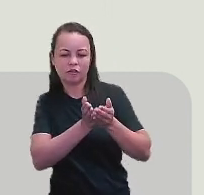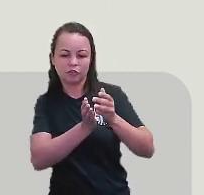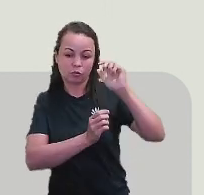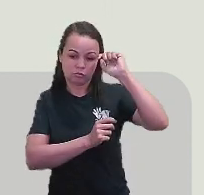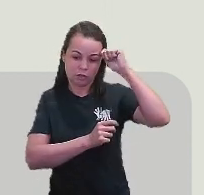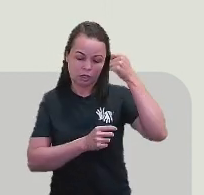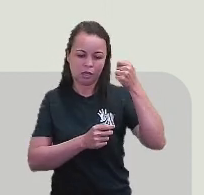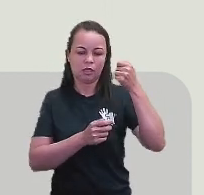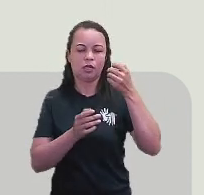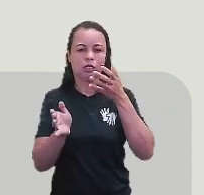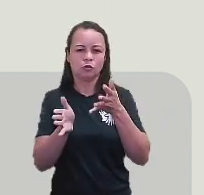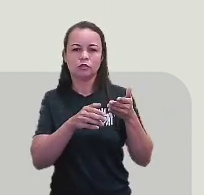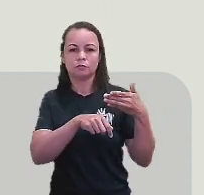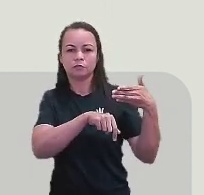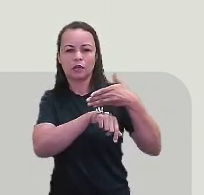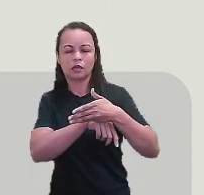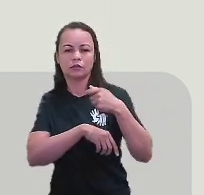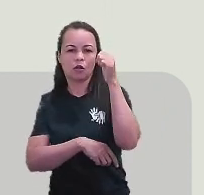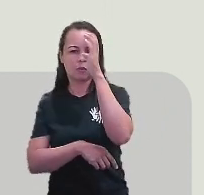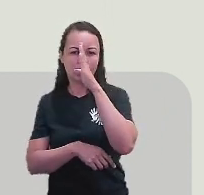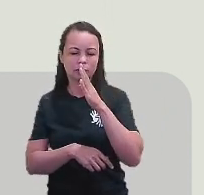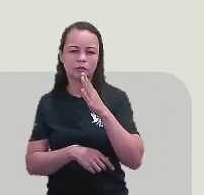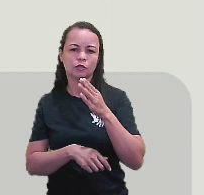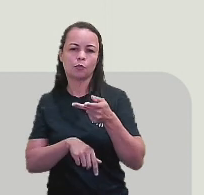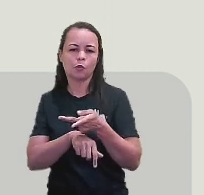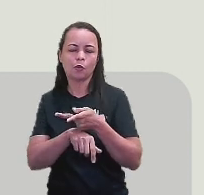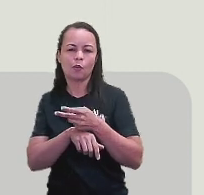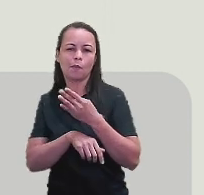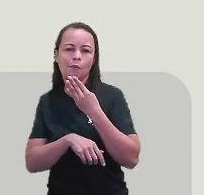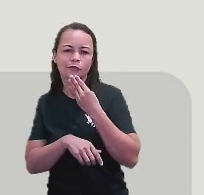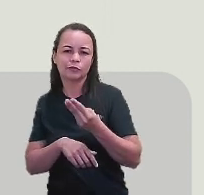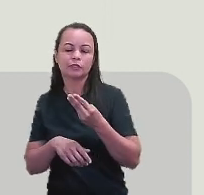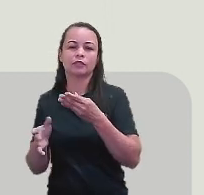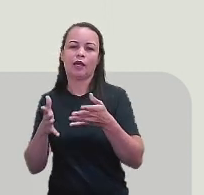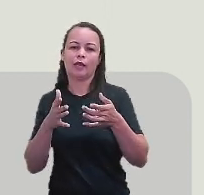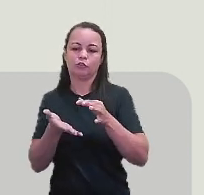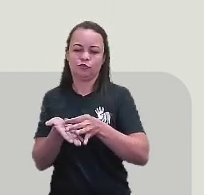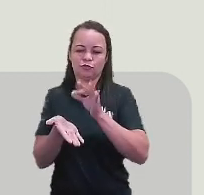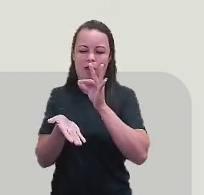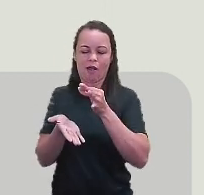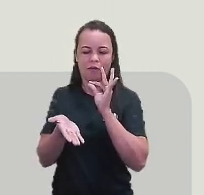europeus adentram o Brasil em busca de novas oportunidades nas lavouras cafeeiras,